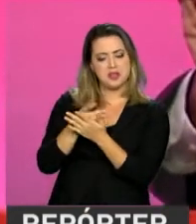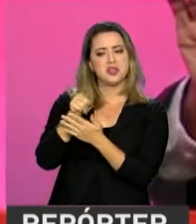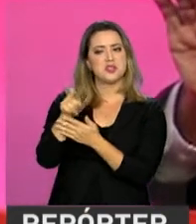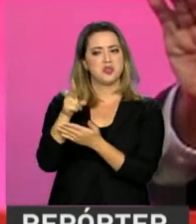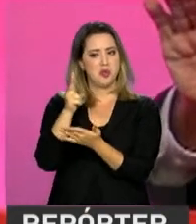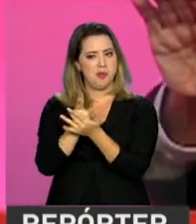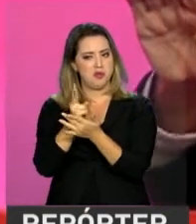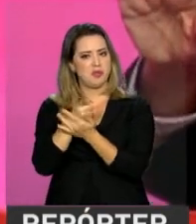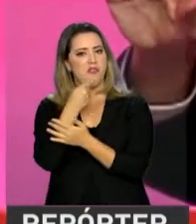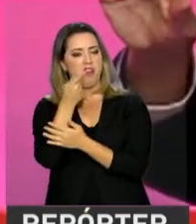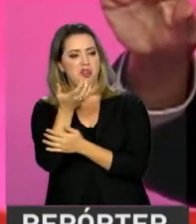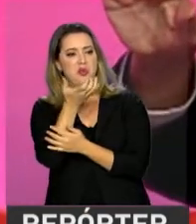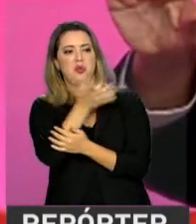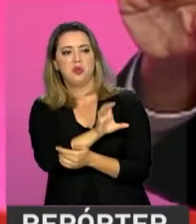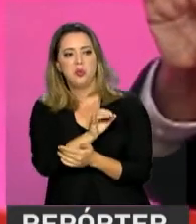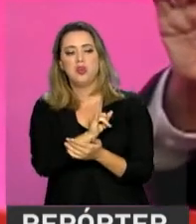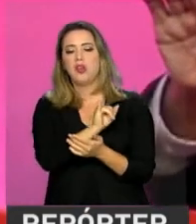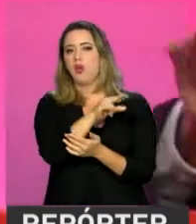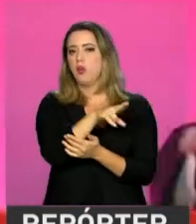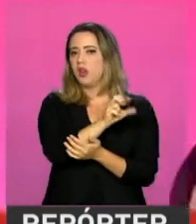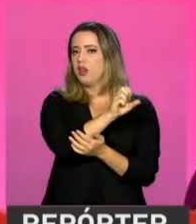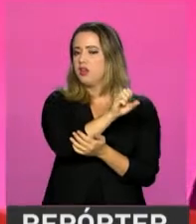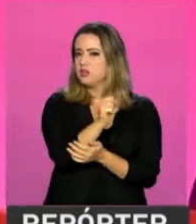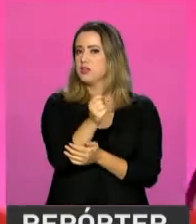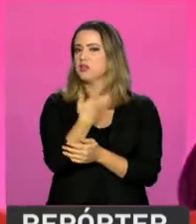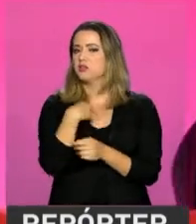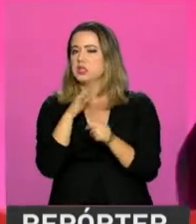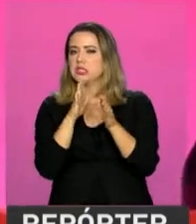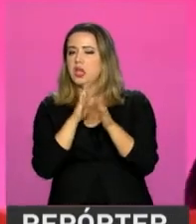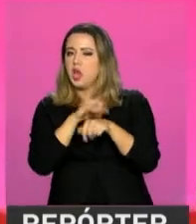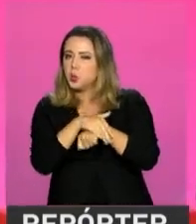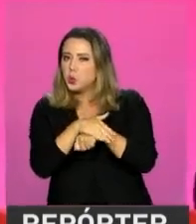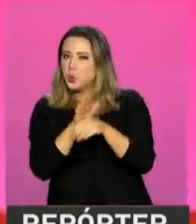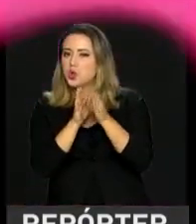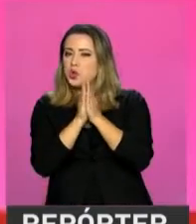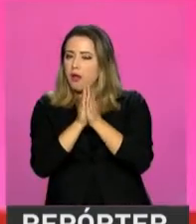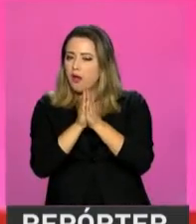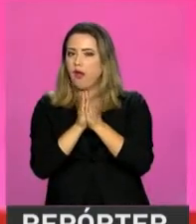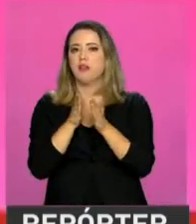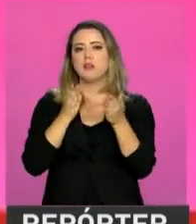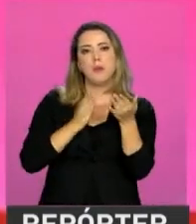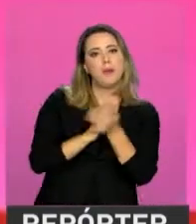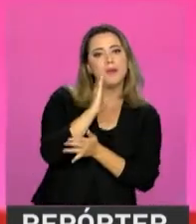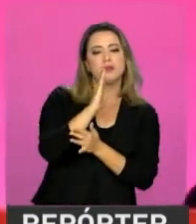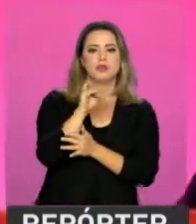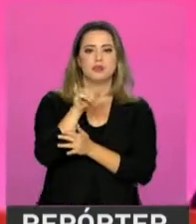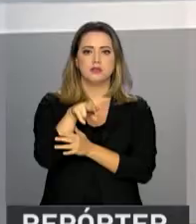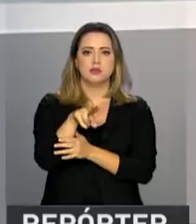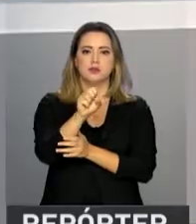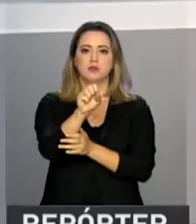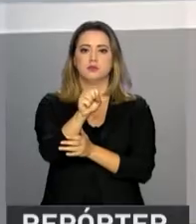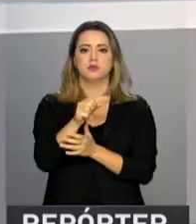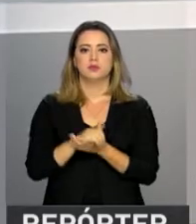dos seus discursos você de noite reza própria evidência se aprovada